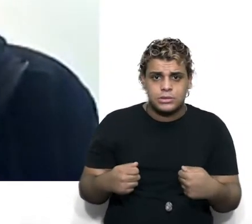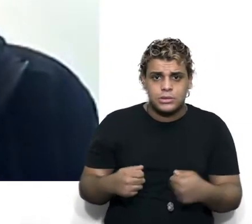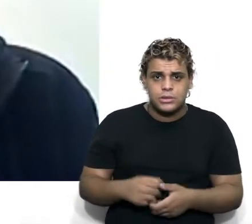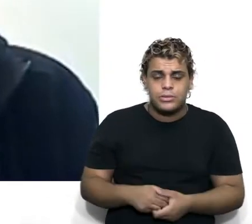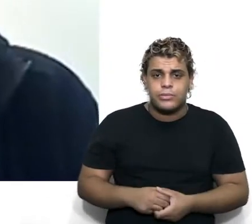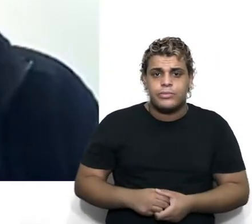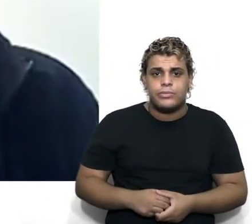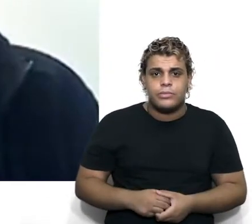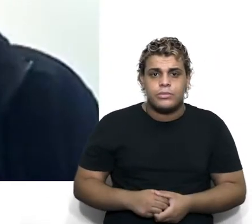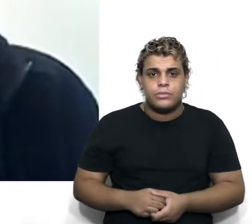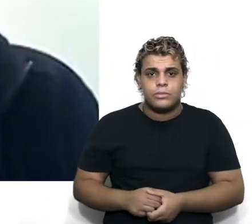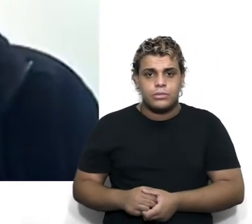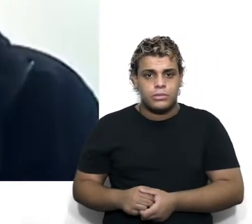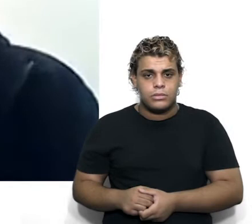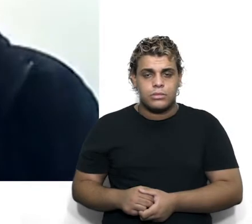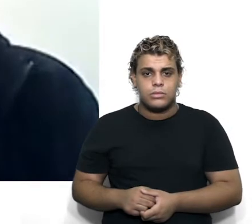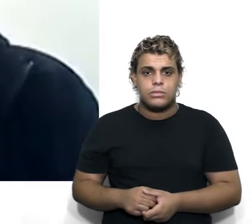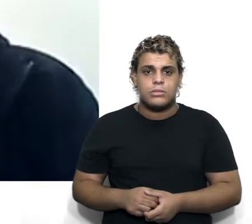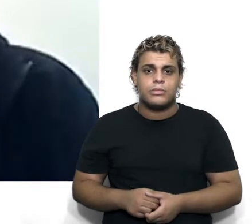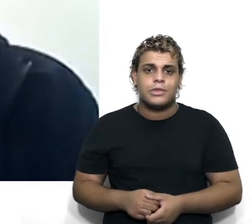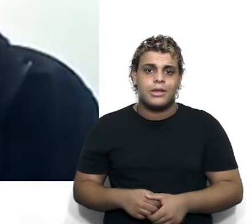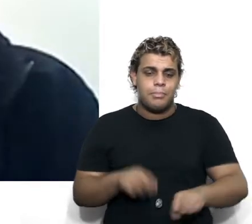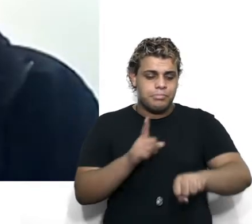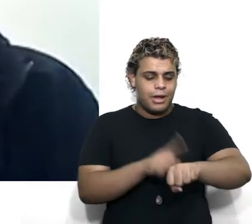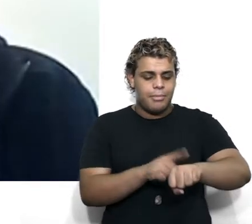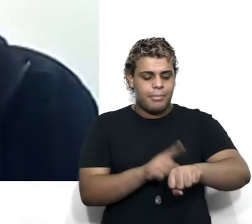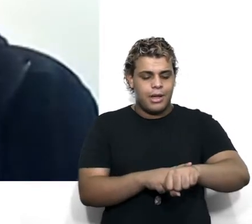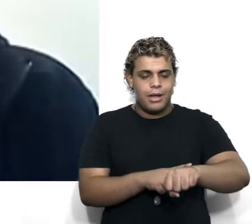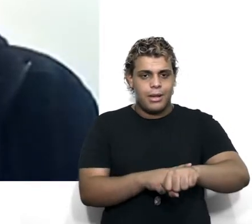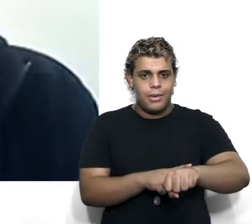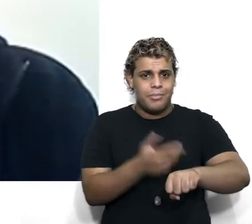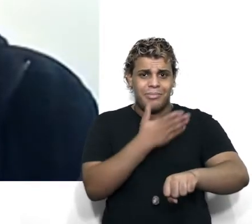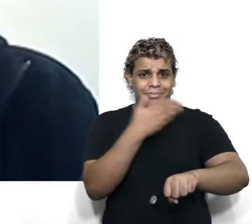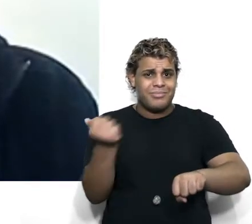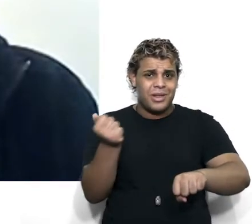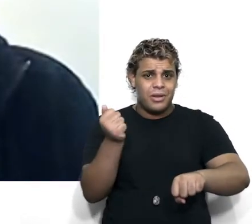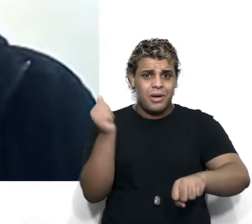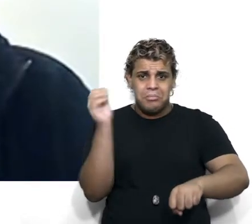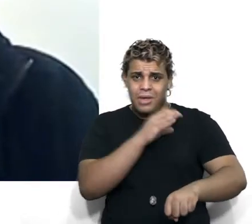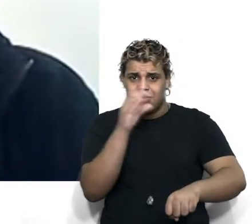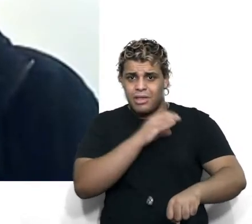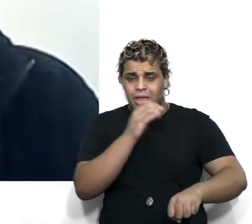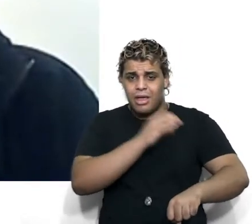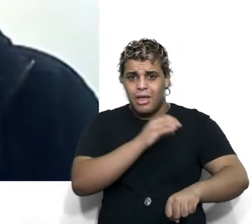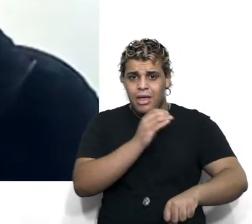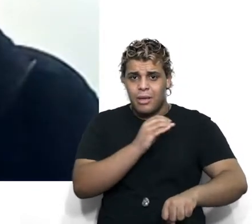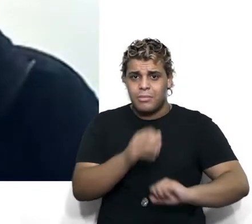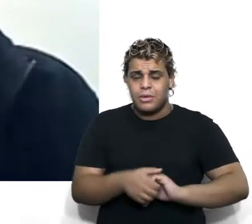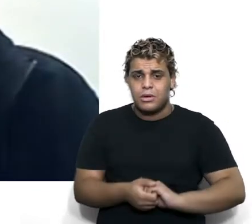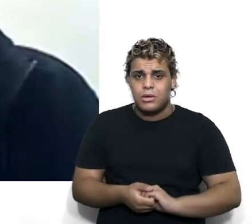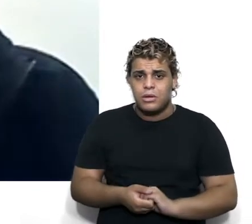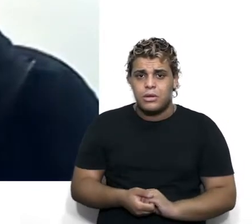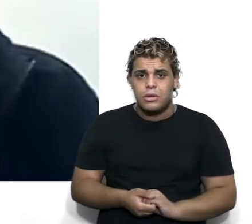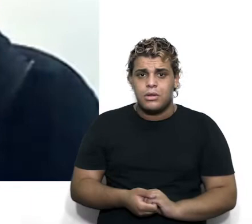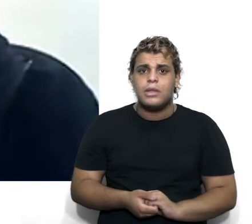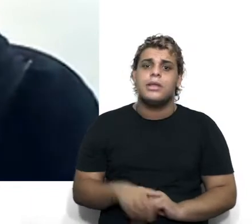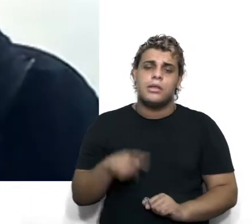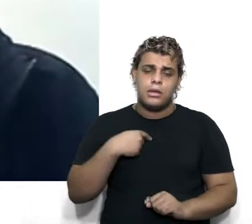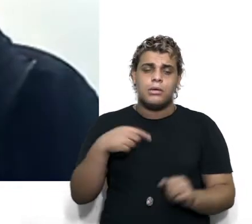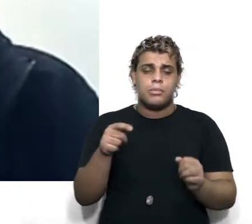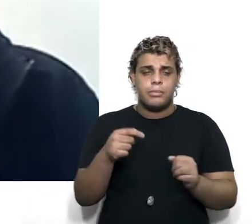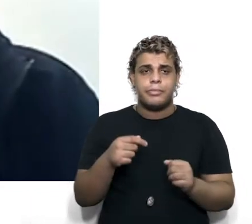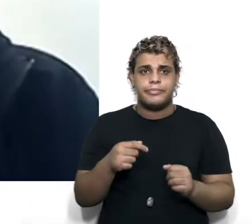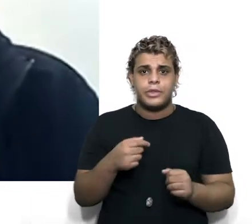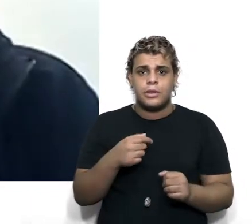ecológico, quer dizer, até a nível de tempo, até a nível de sensatez, não é? E eu próprio já fiz